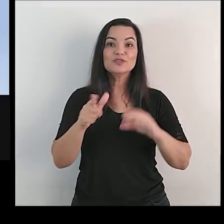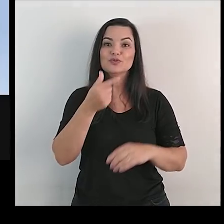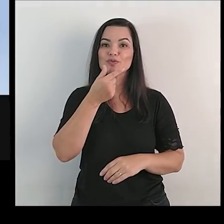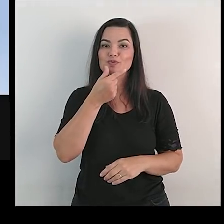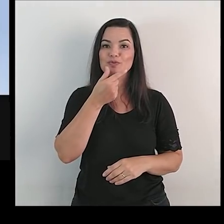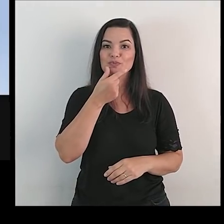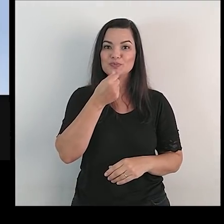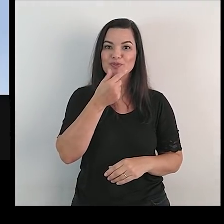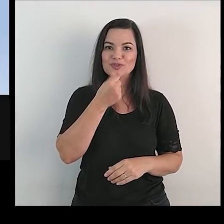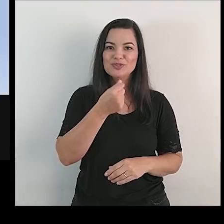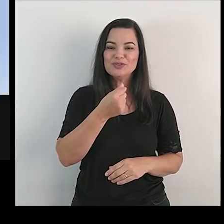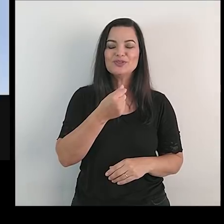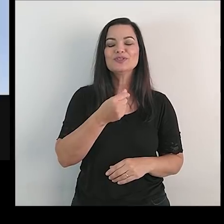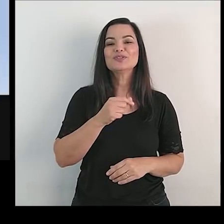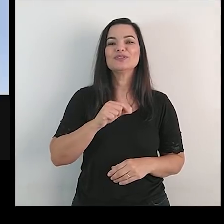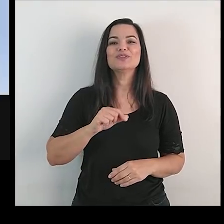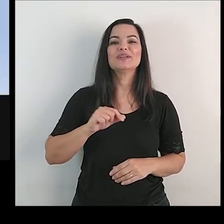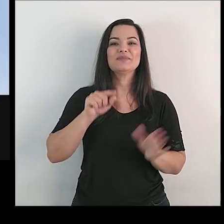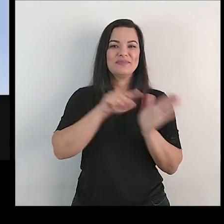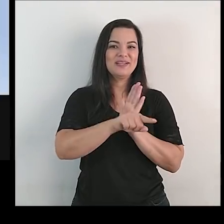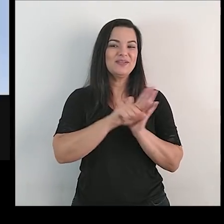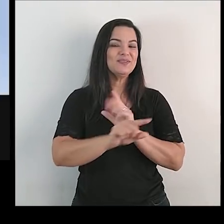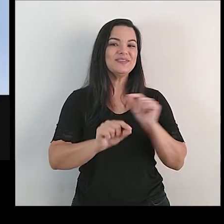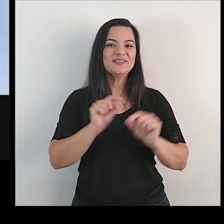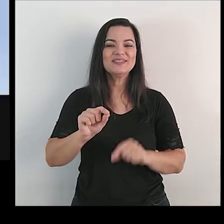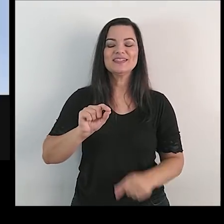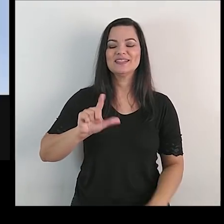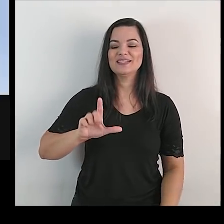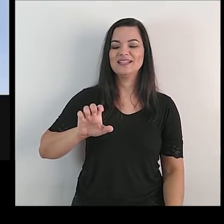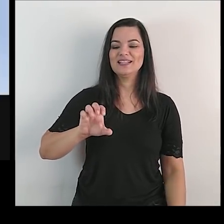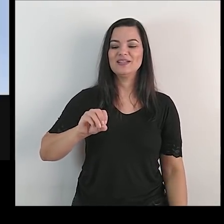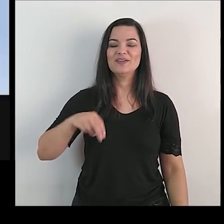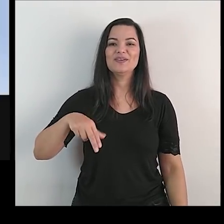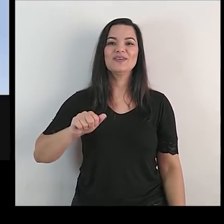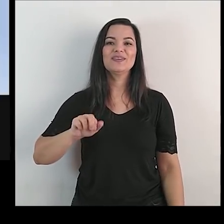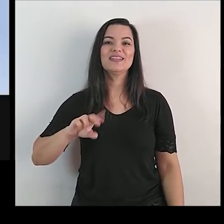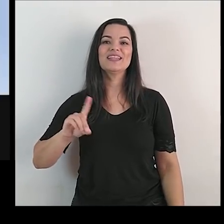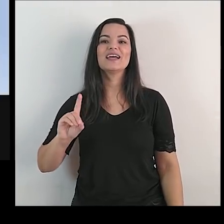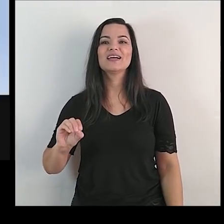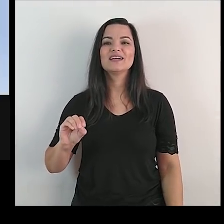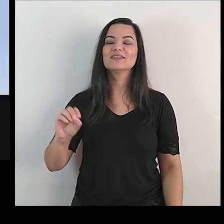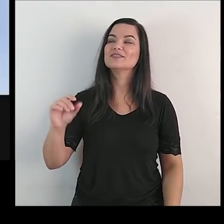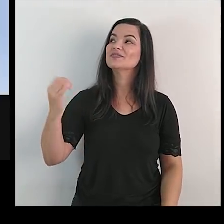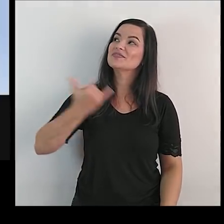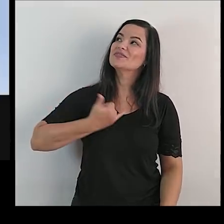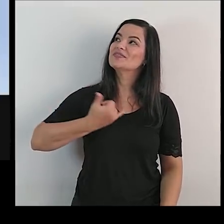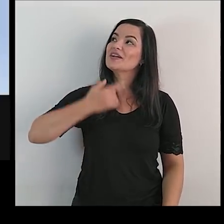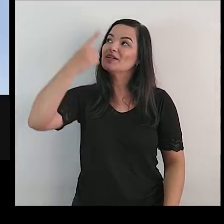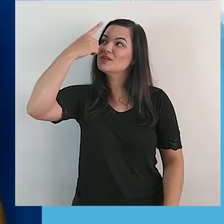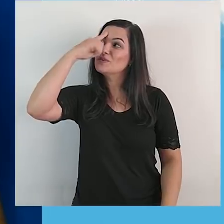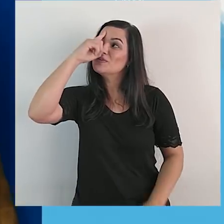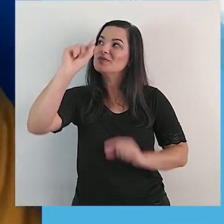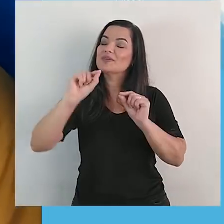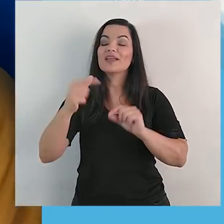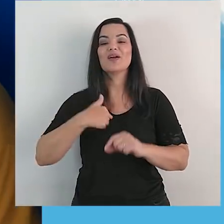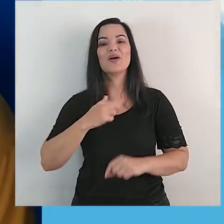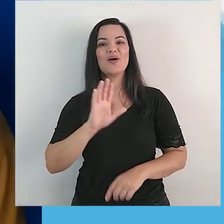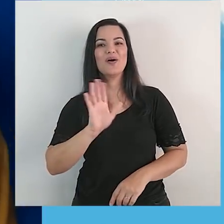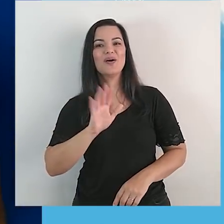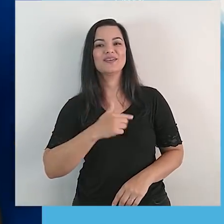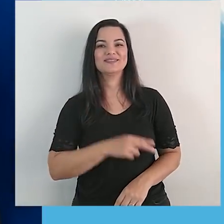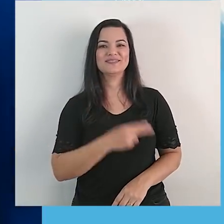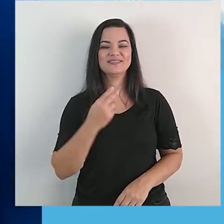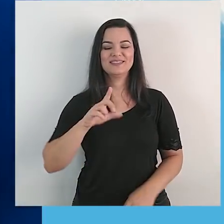vídeo é do Leonardo. A próxima pergunta, desculpa. Próxima pergunta é do Leonardo. Fala pra gente, Leonardo, qual que é a sua dúvida? Oi, eu sou